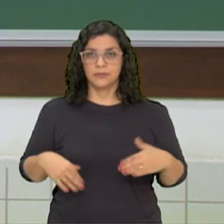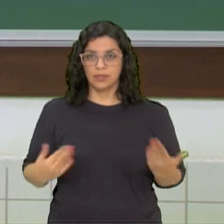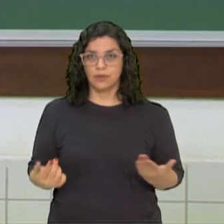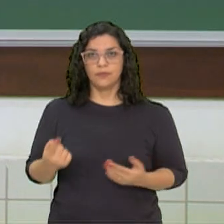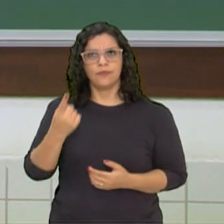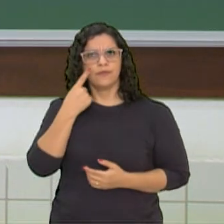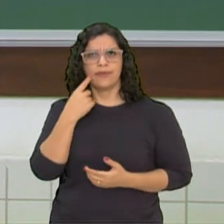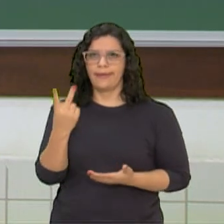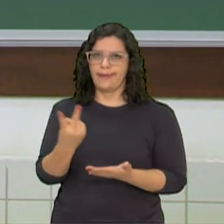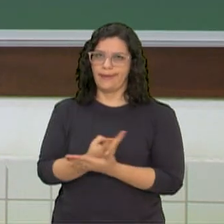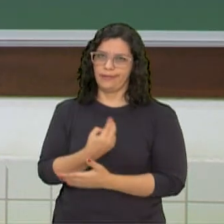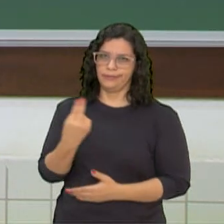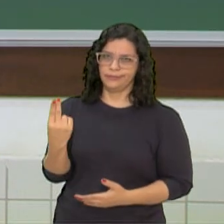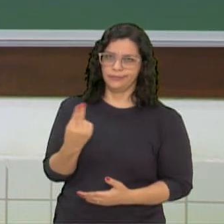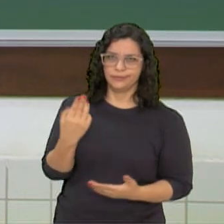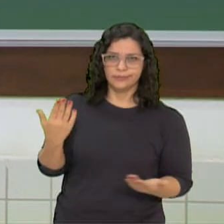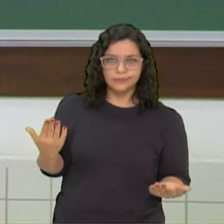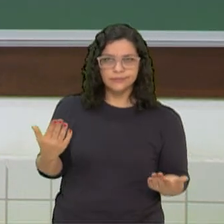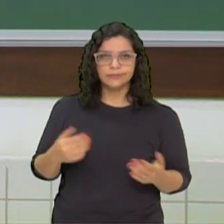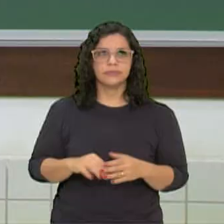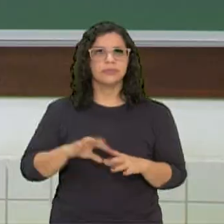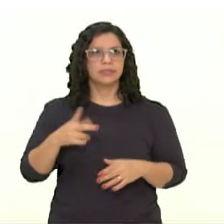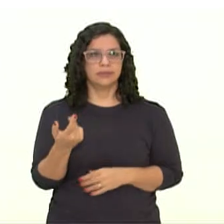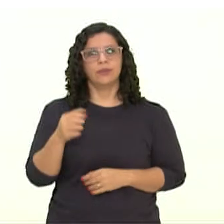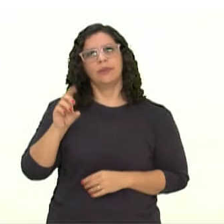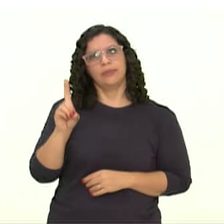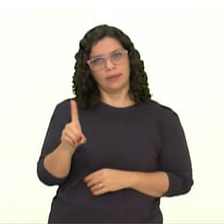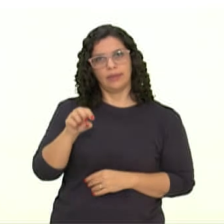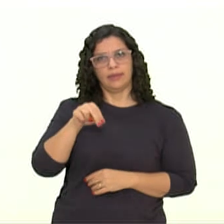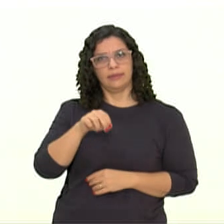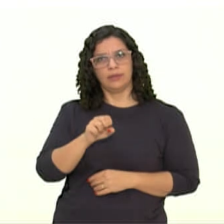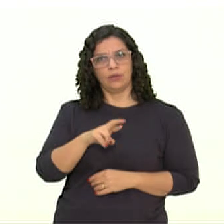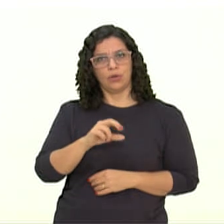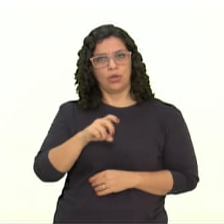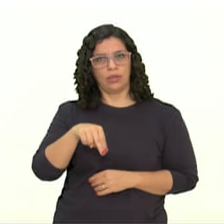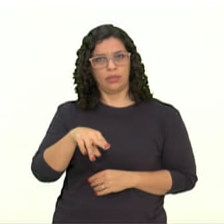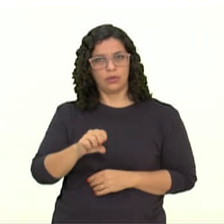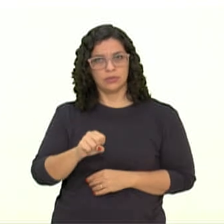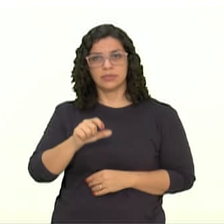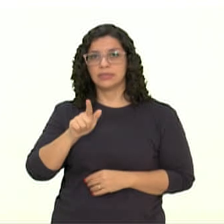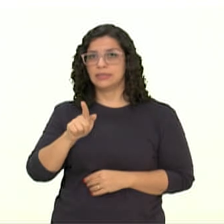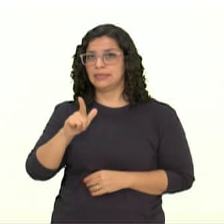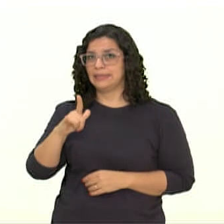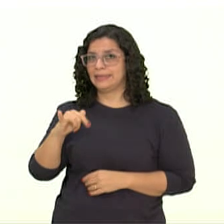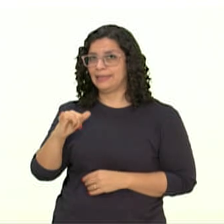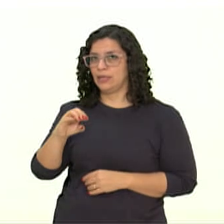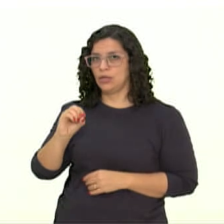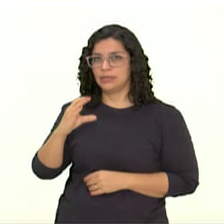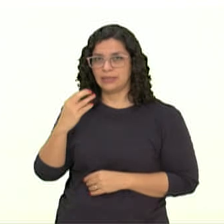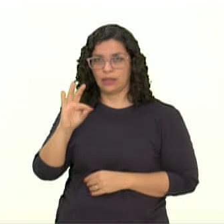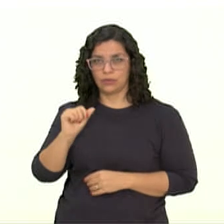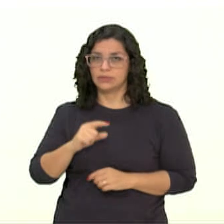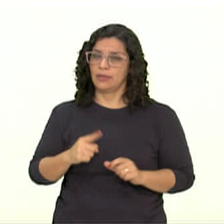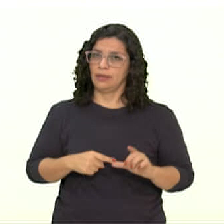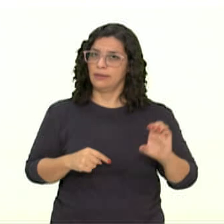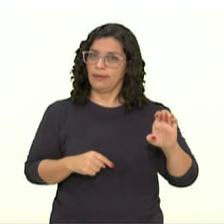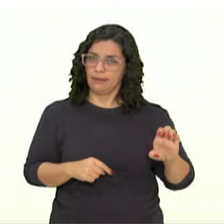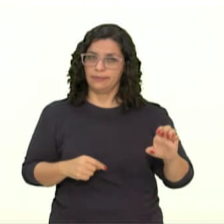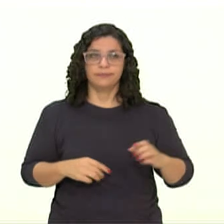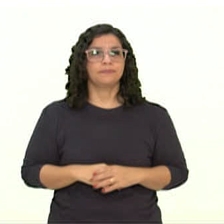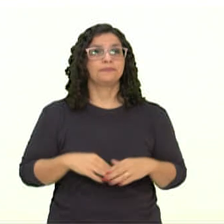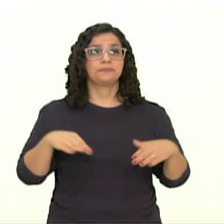Pessoal, essa não tem como errar, né? Então, neurônios e gliócitos, né? Não tem nem erro ali naquilo que a gente falou agora há pouco